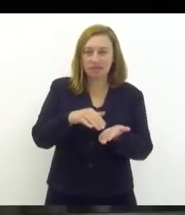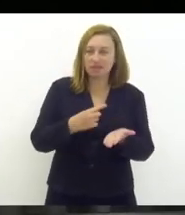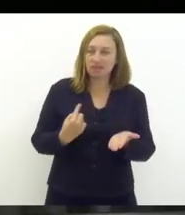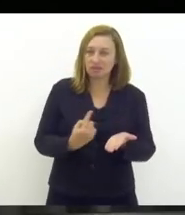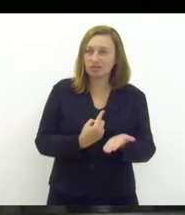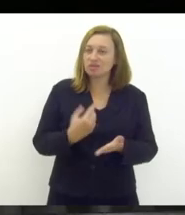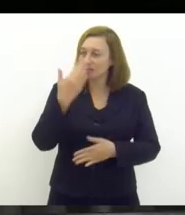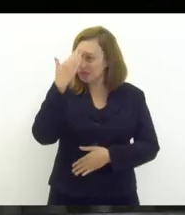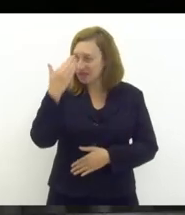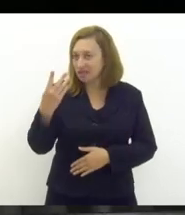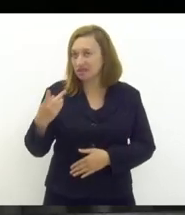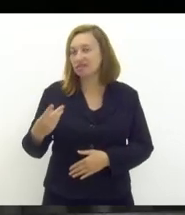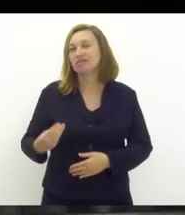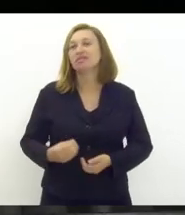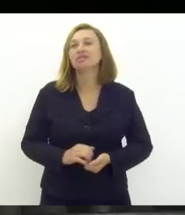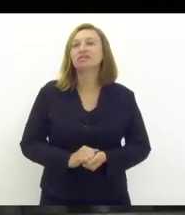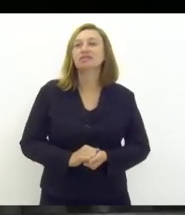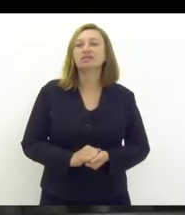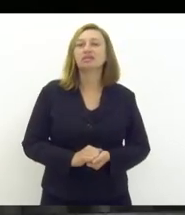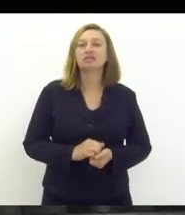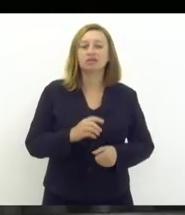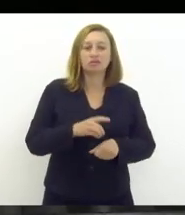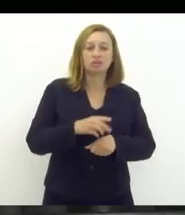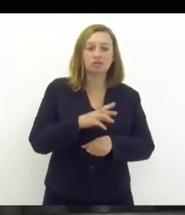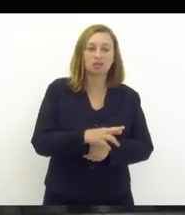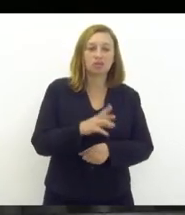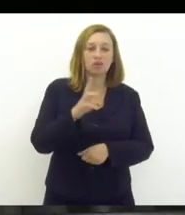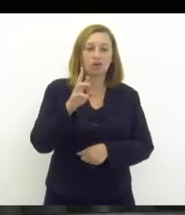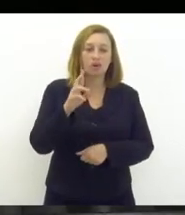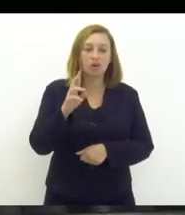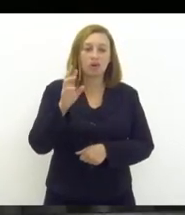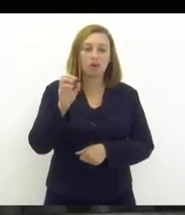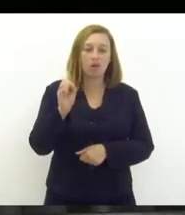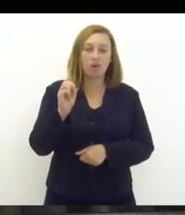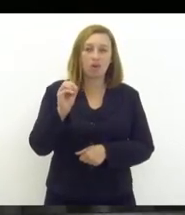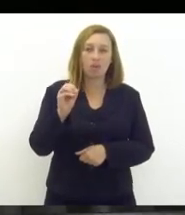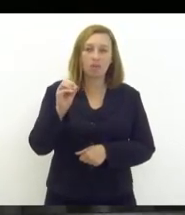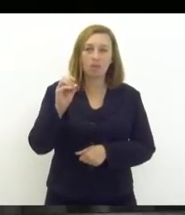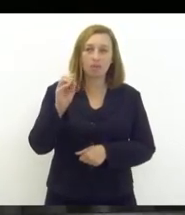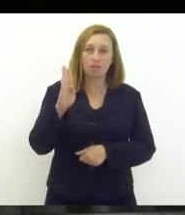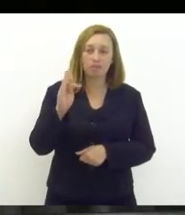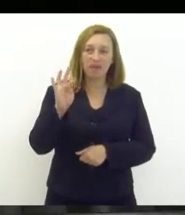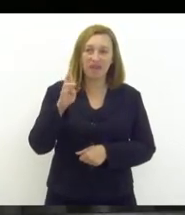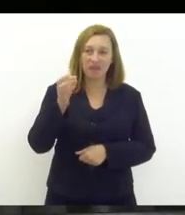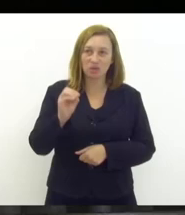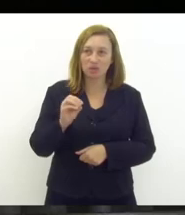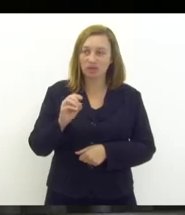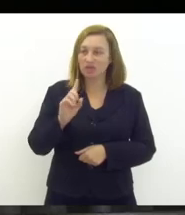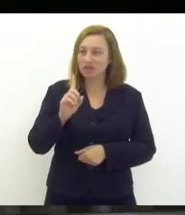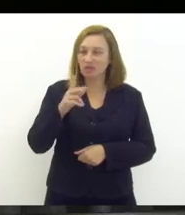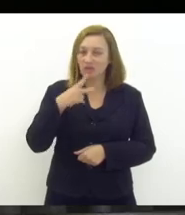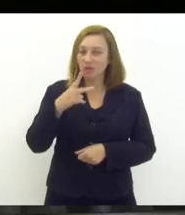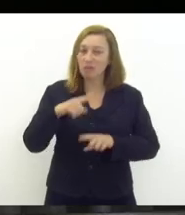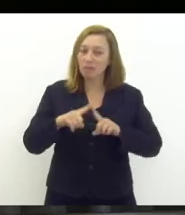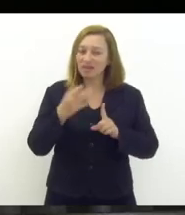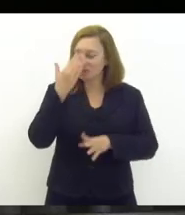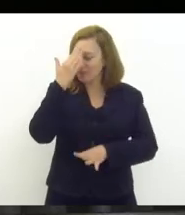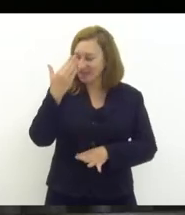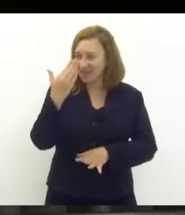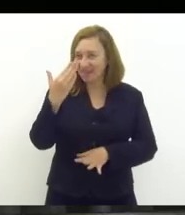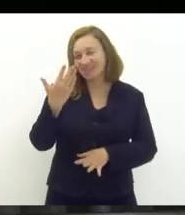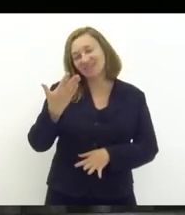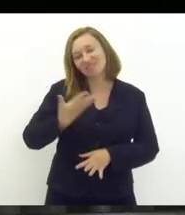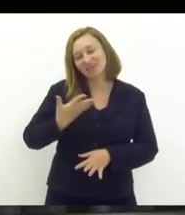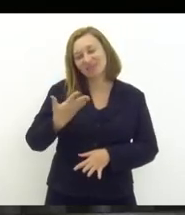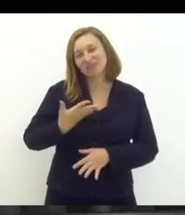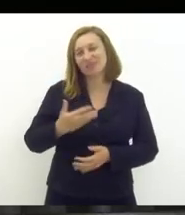ter vindo Dr Roberto que não falou mas obrigada Roberto grande